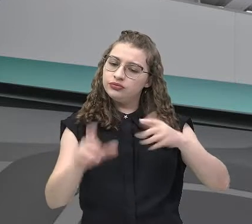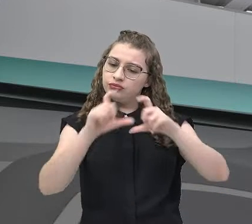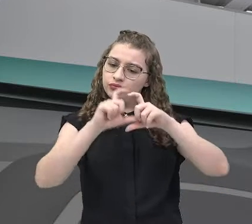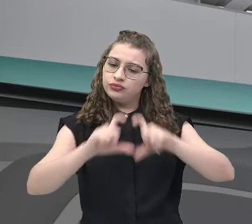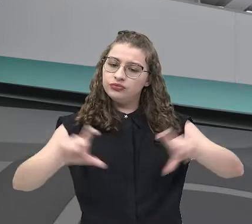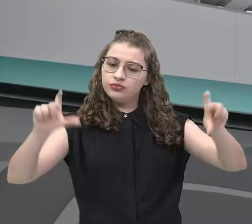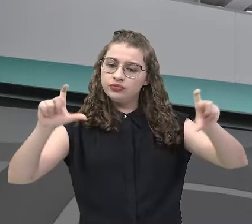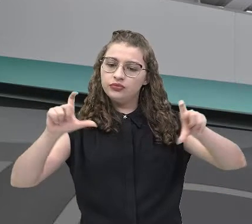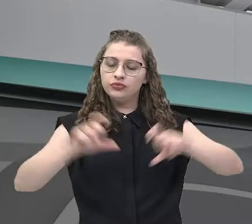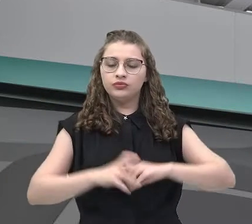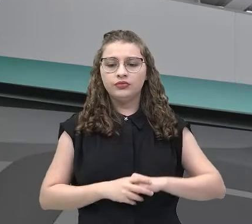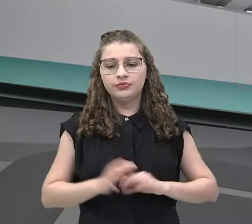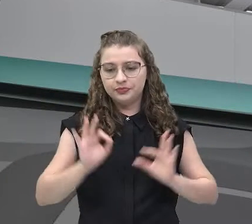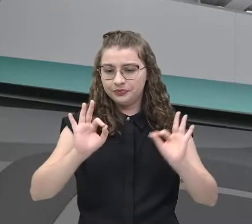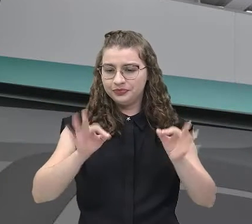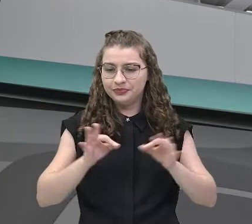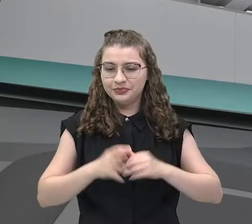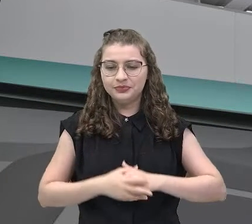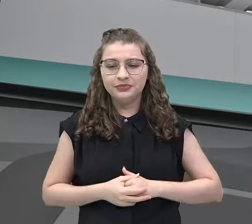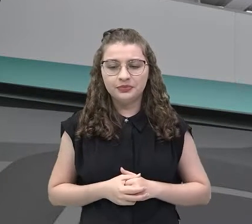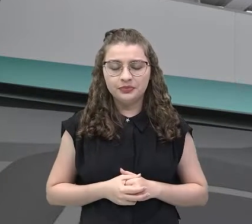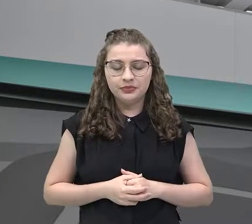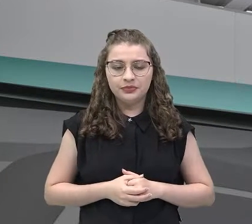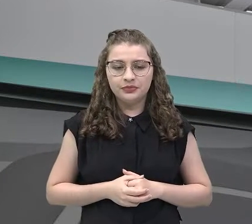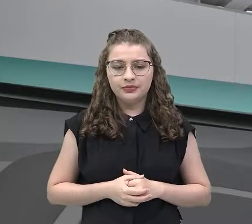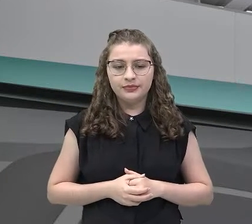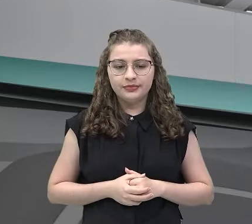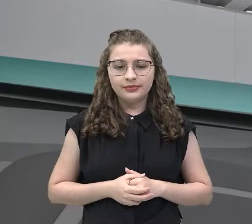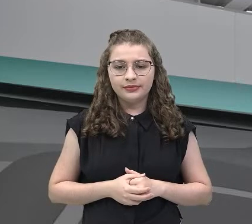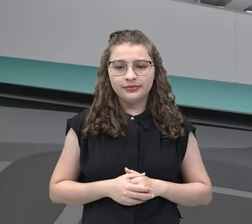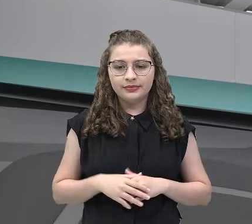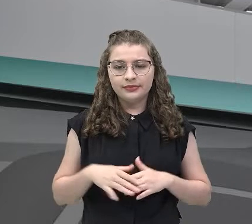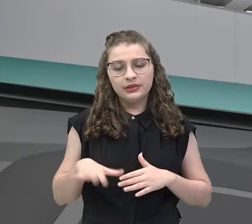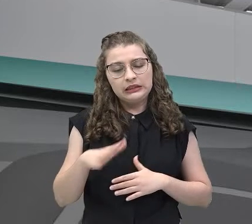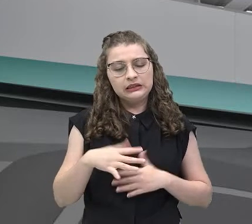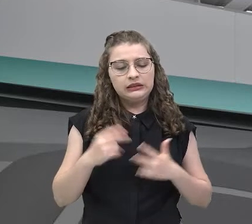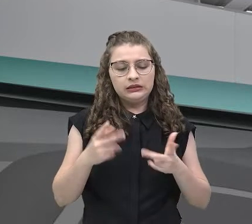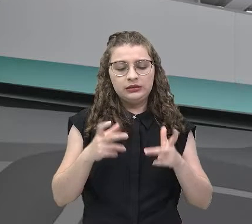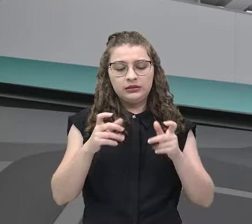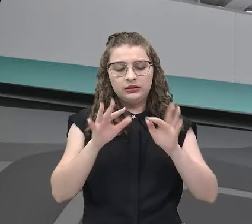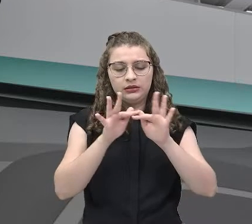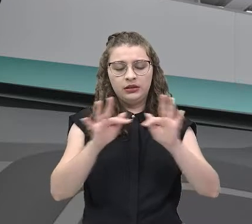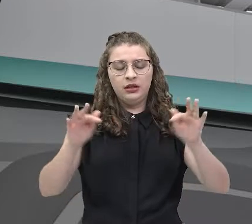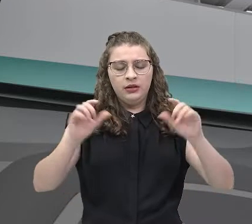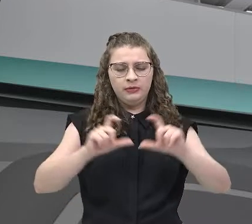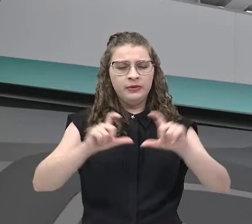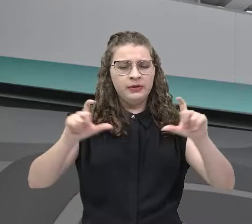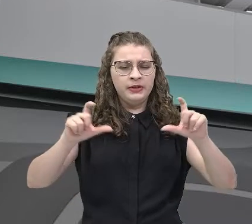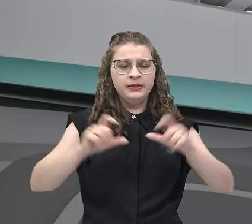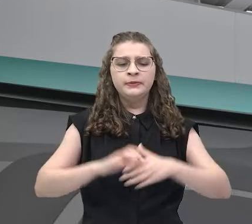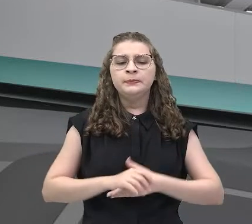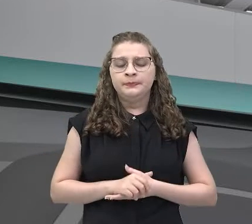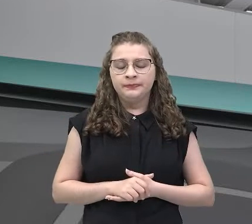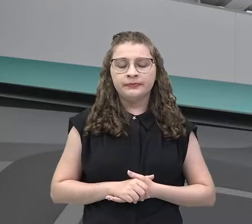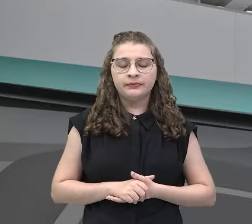sobre aquilo. Tudo bem? Então, em geral, realmente, eles aparecem logo no comecinho de cada